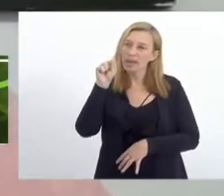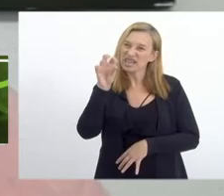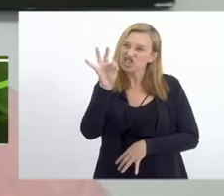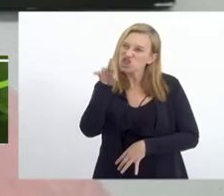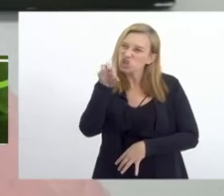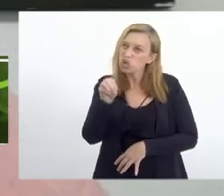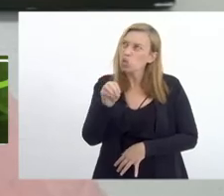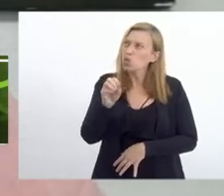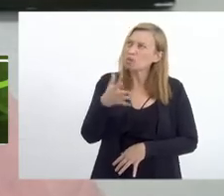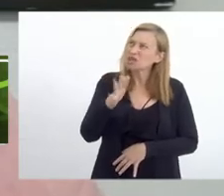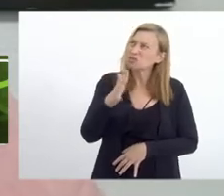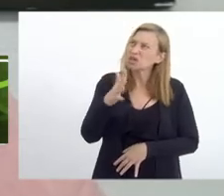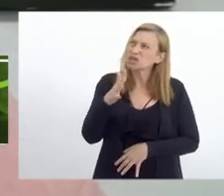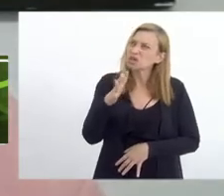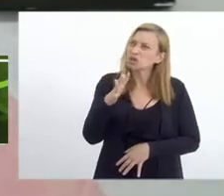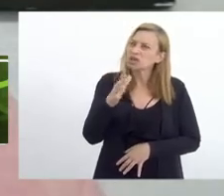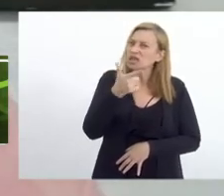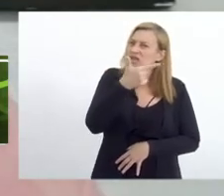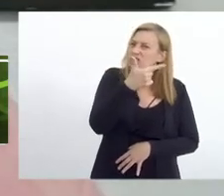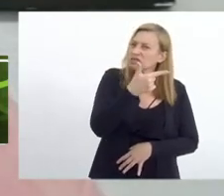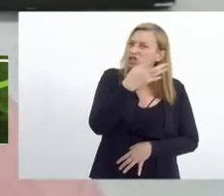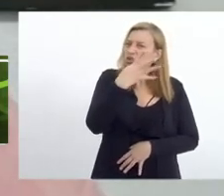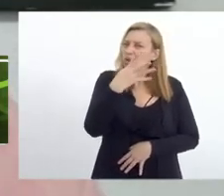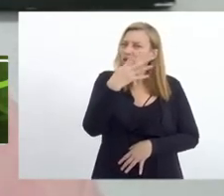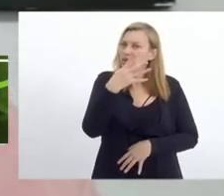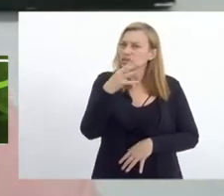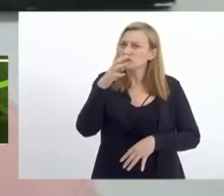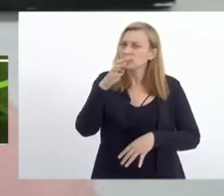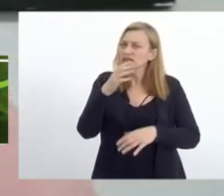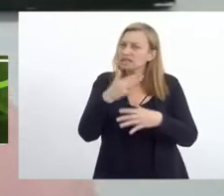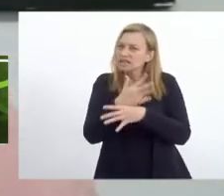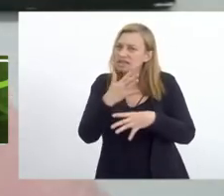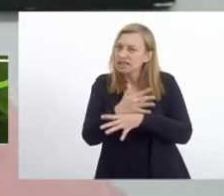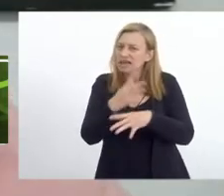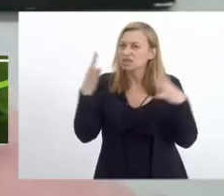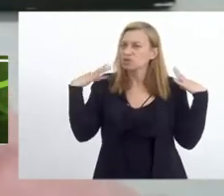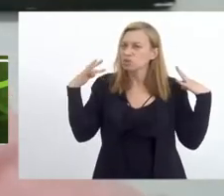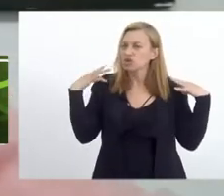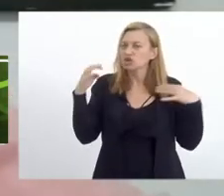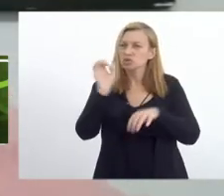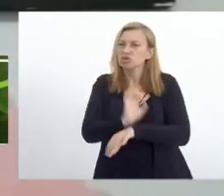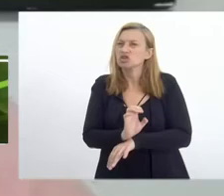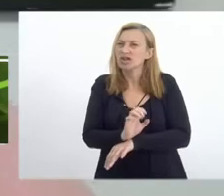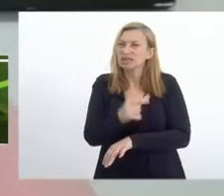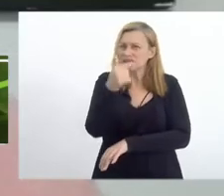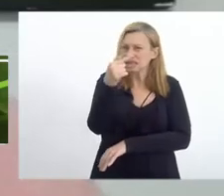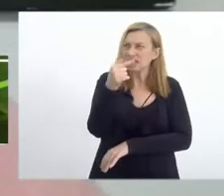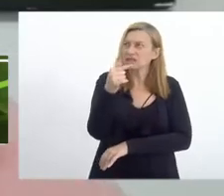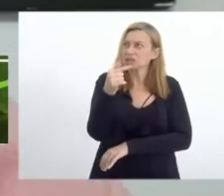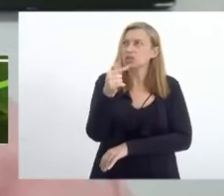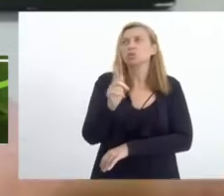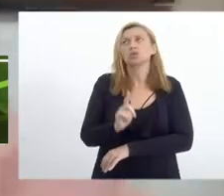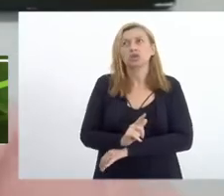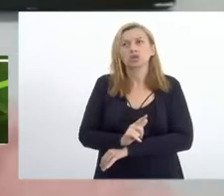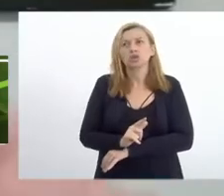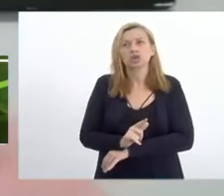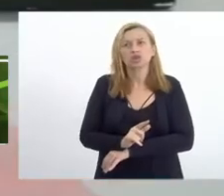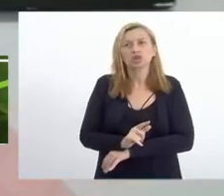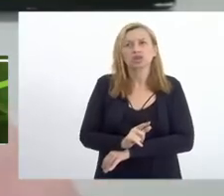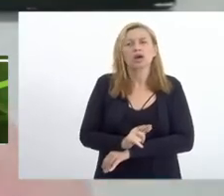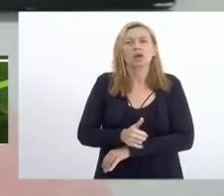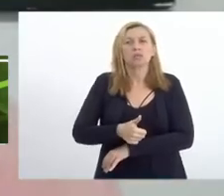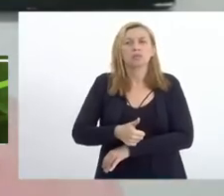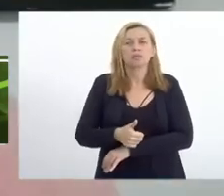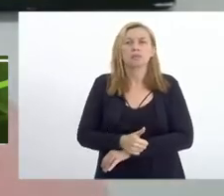aí, entre as 24 cidades turísticas do estado, são 7 consideradas do time de